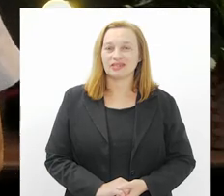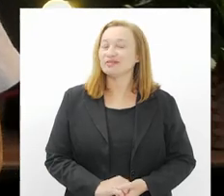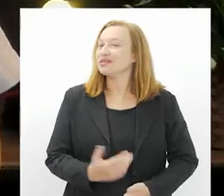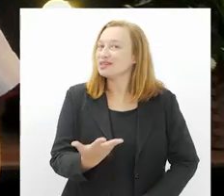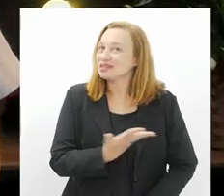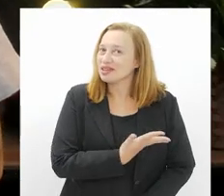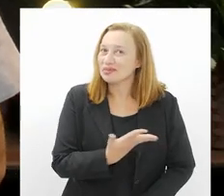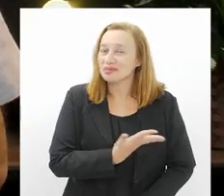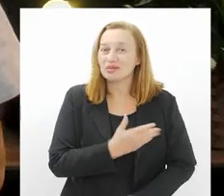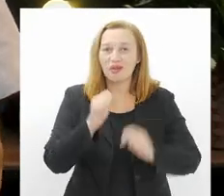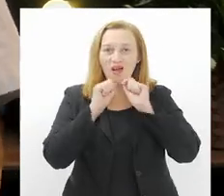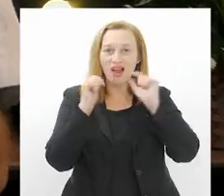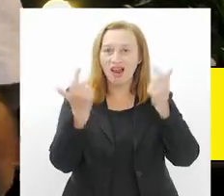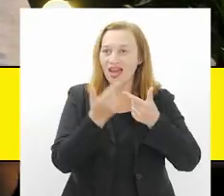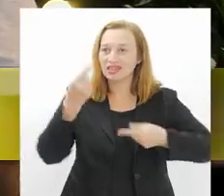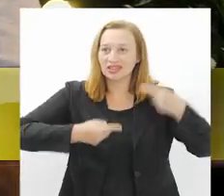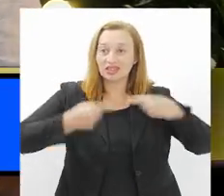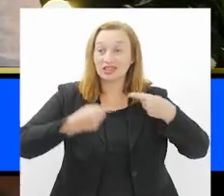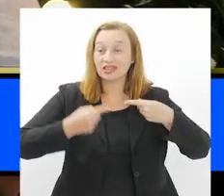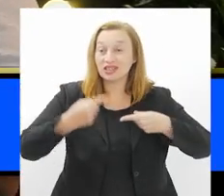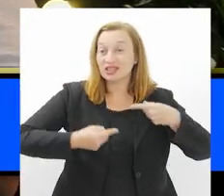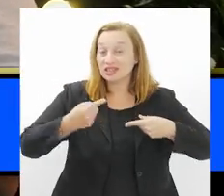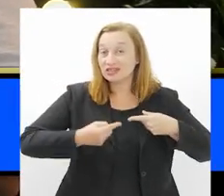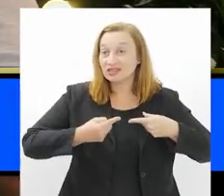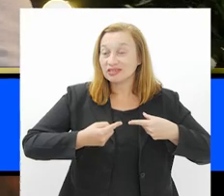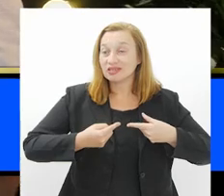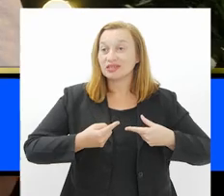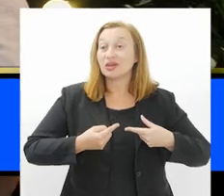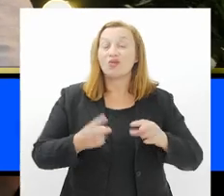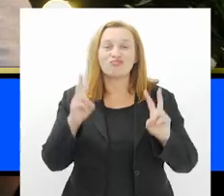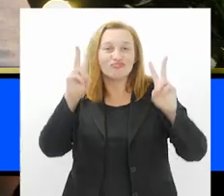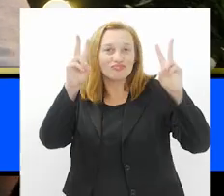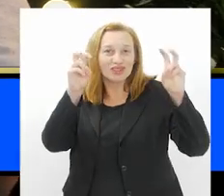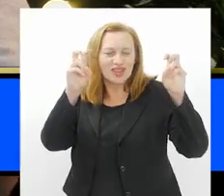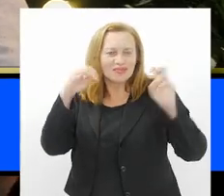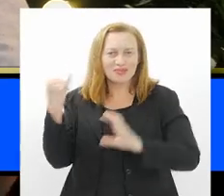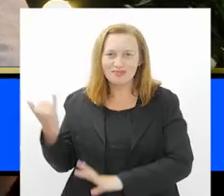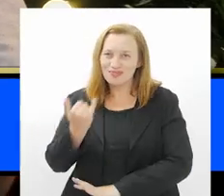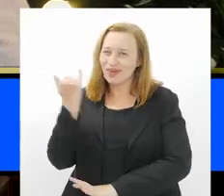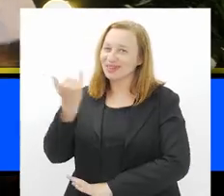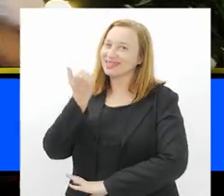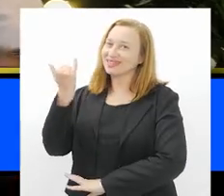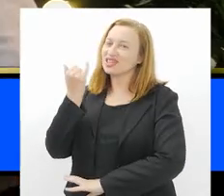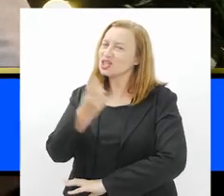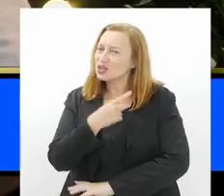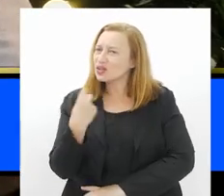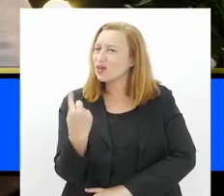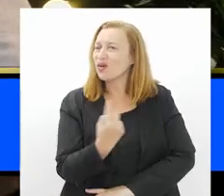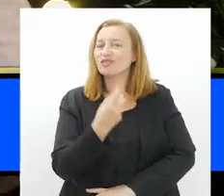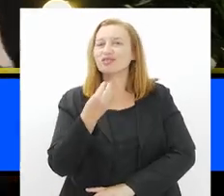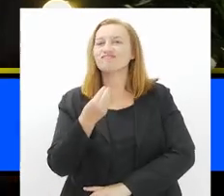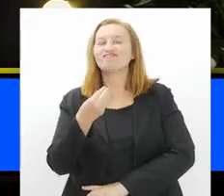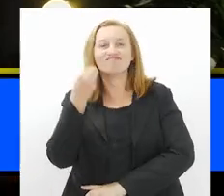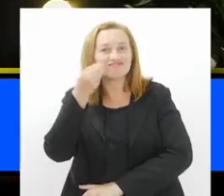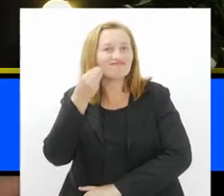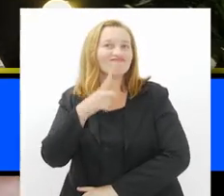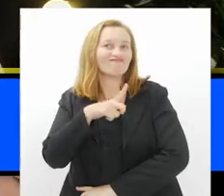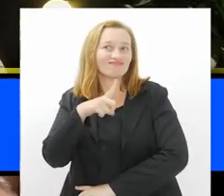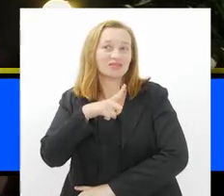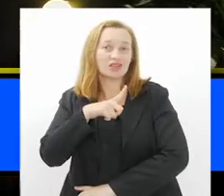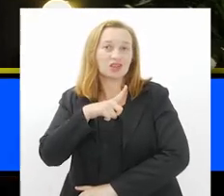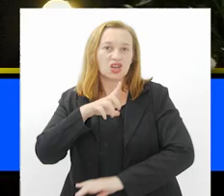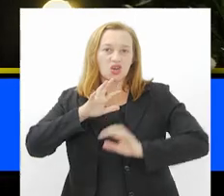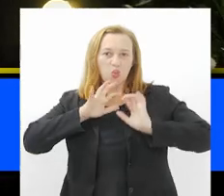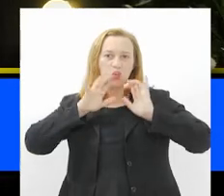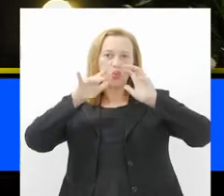Bem, meus amigos do Alerj Debate, estamos na segunda parte do programa com um tema muito importantíssimo, que nós estamos vivendo. A invasão do